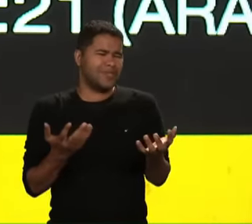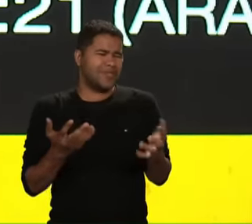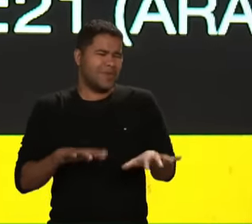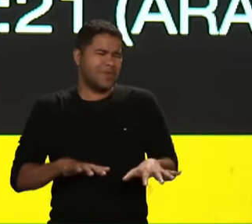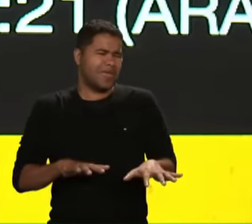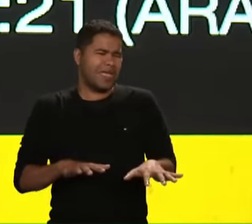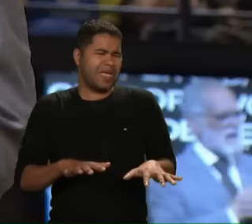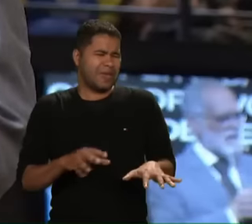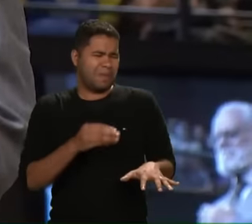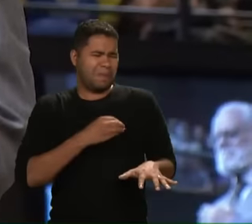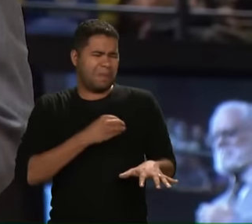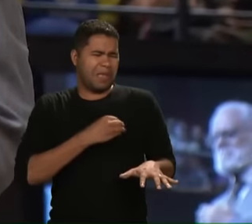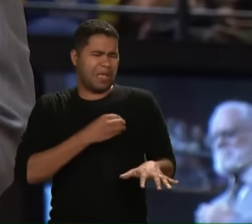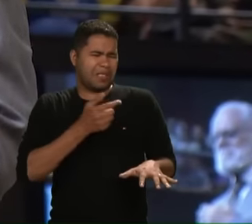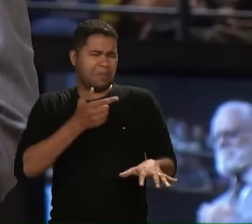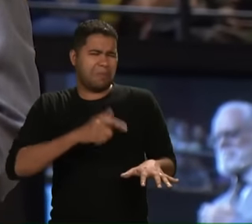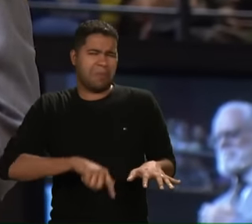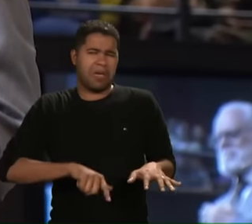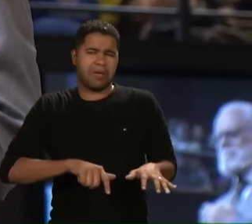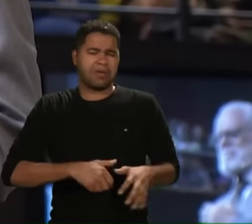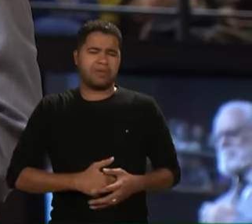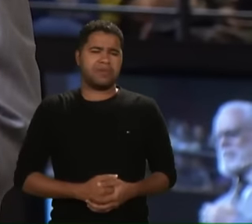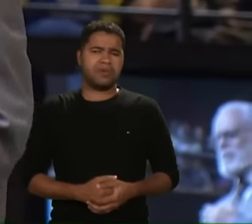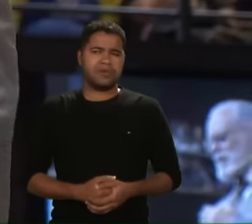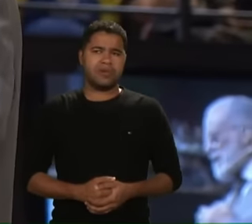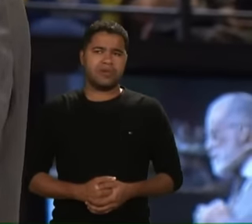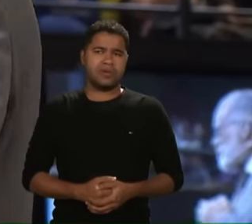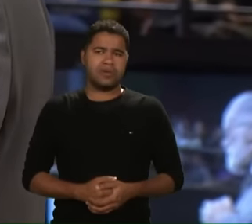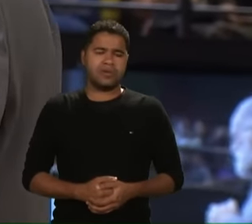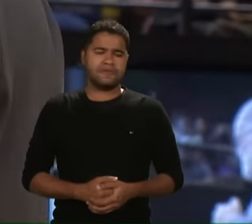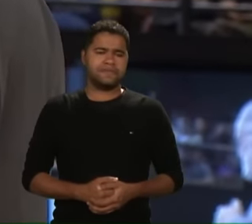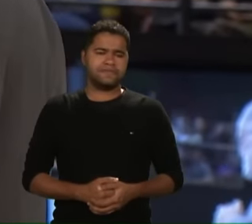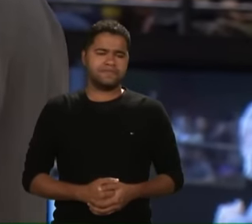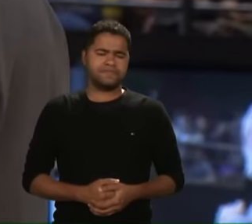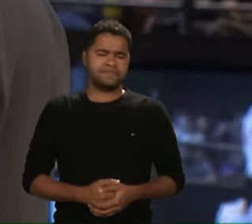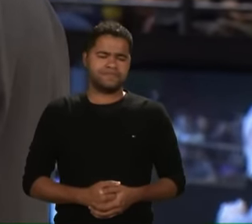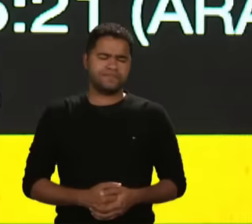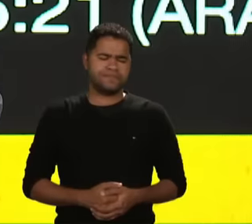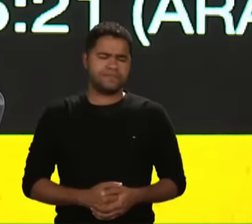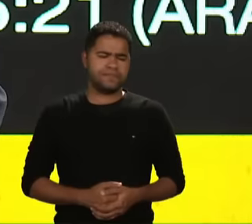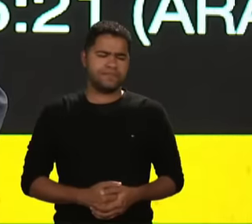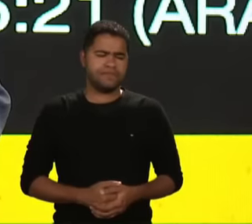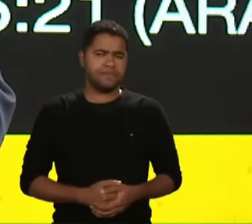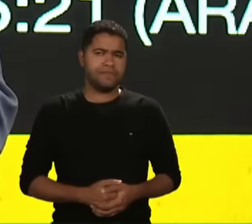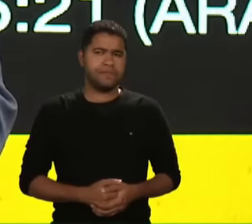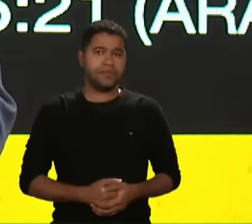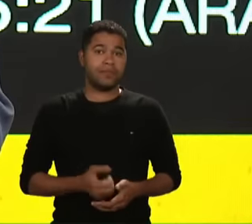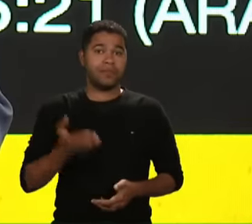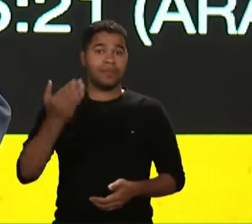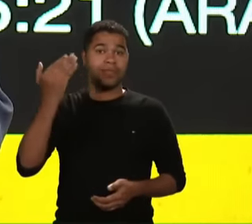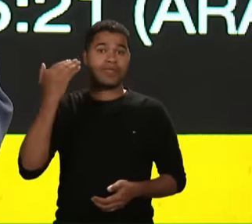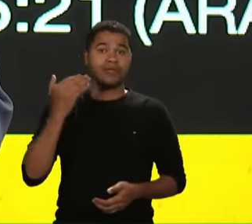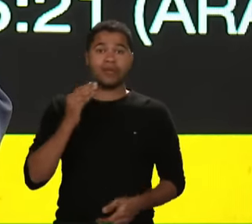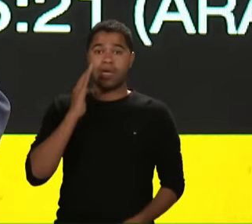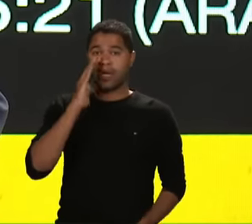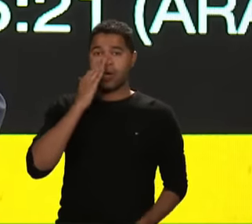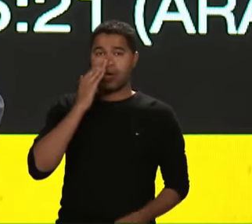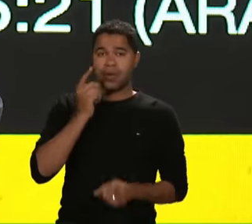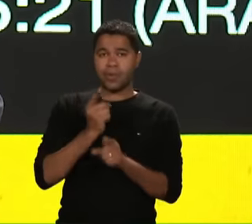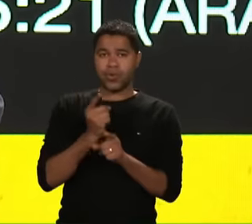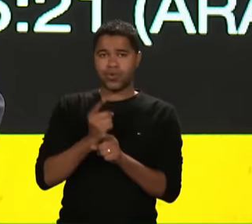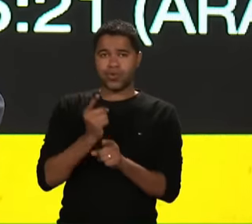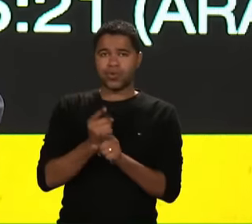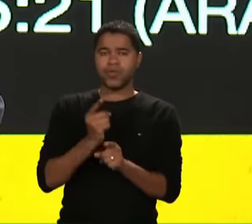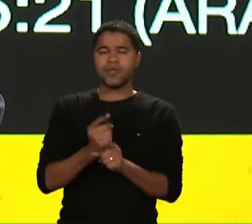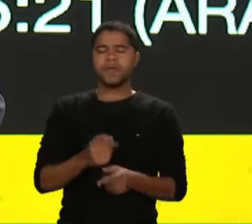Eu não quero voltar para o lugar que eu vim. Era uma prostituta.